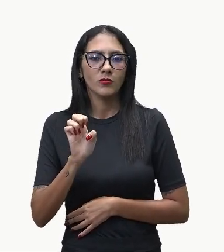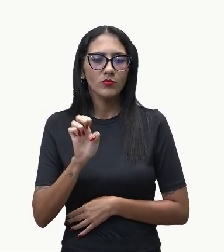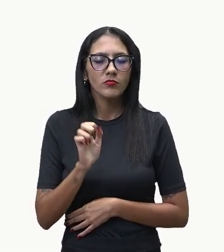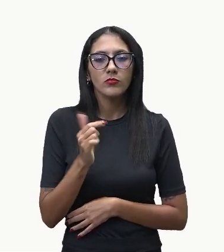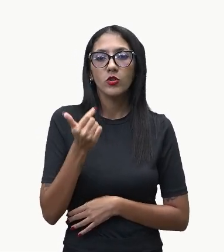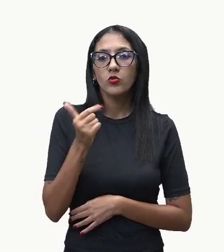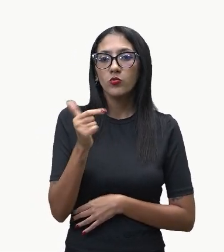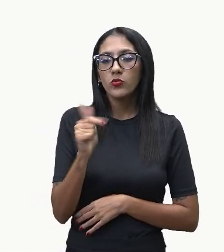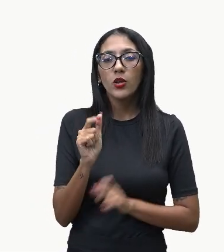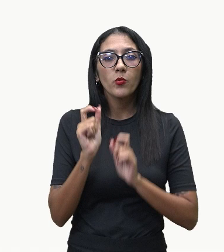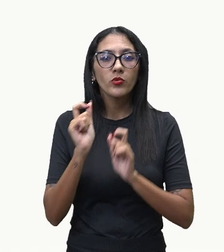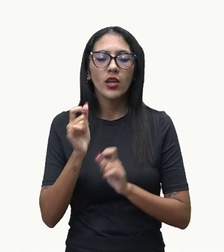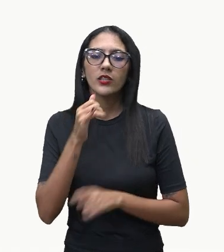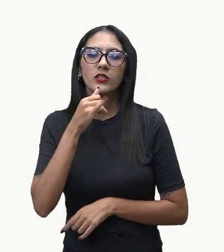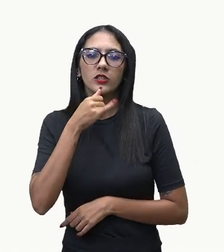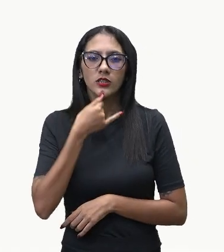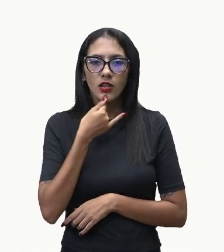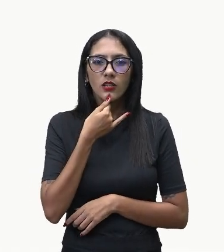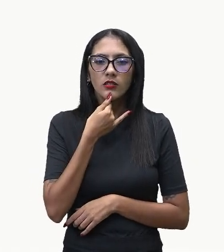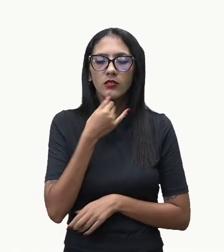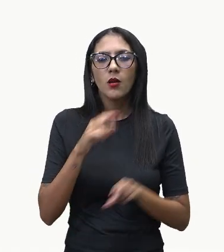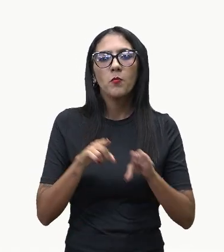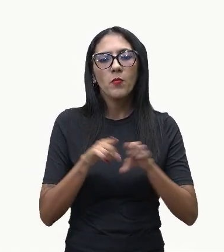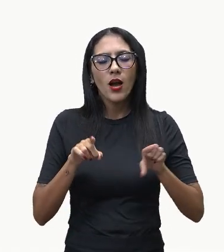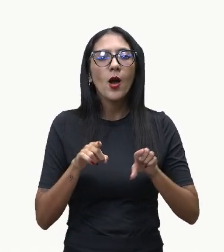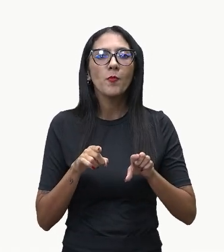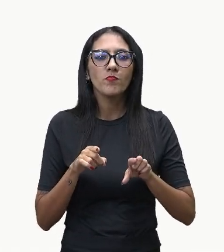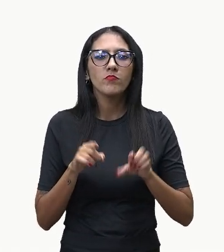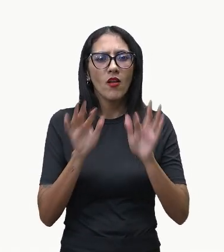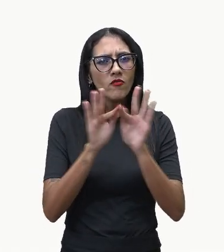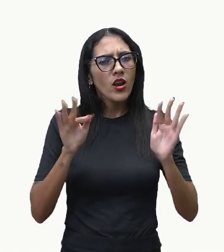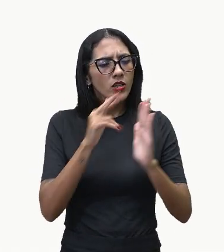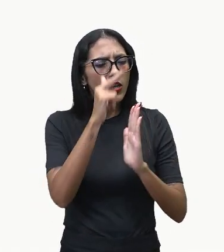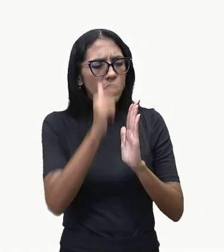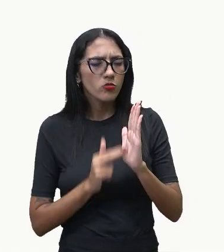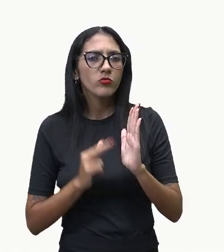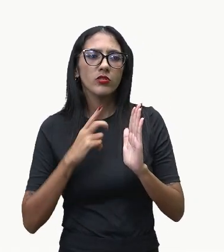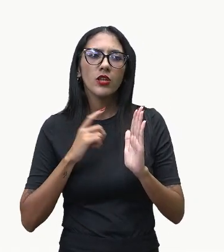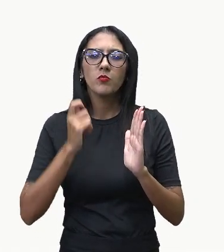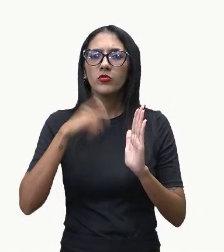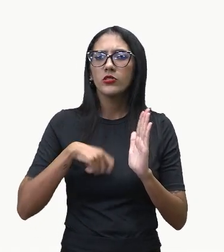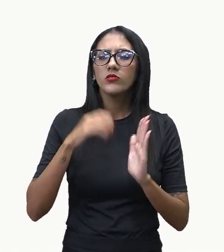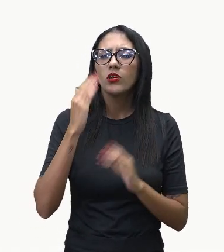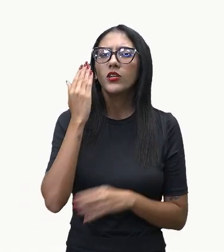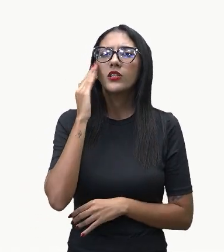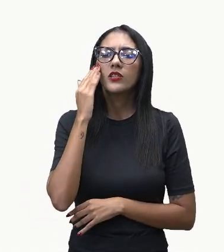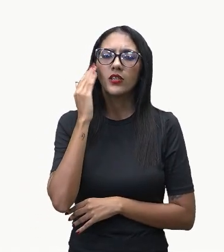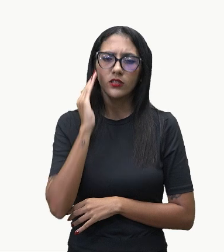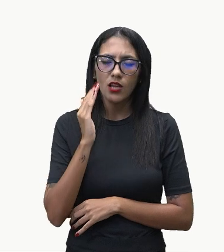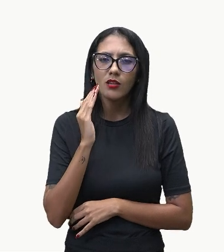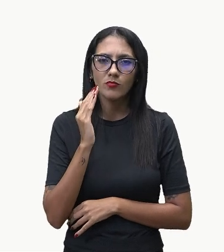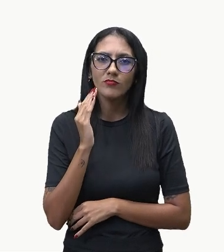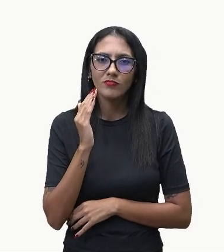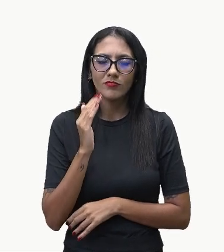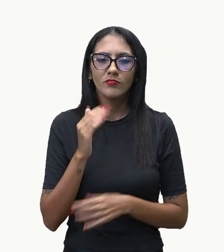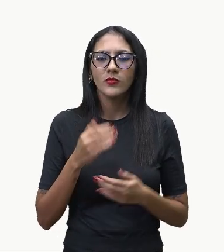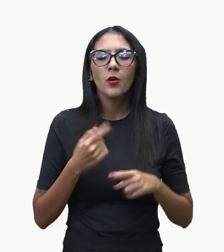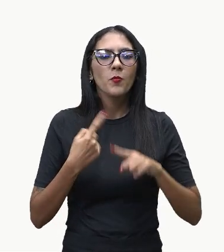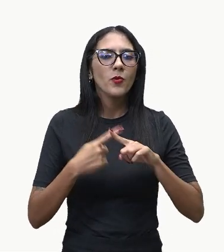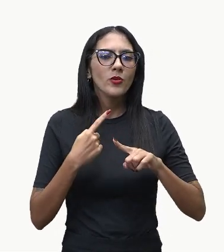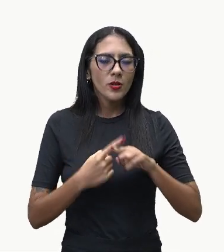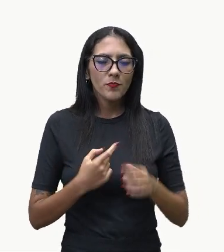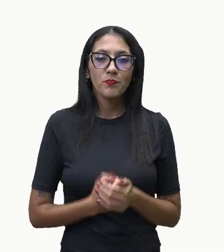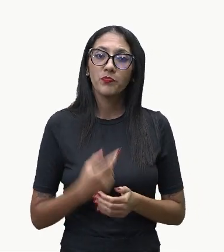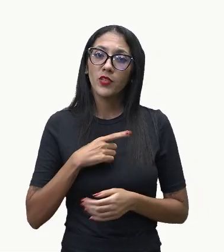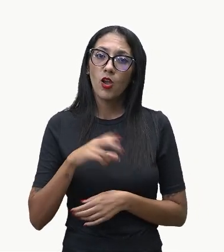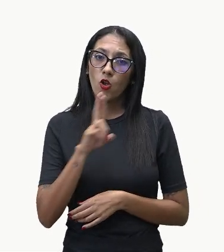senti falta desse se? Aliás, eu consegui entender mesmo com esse se omitido aí. Por conta da questão